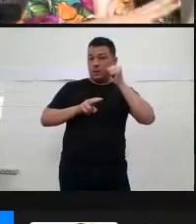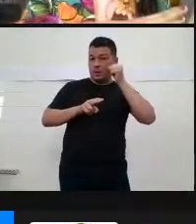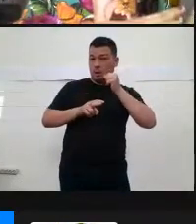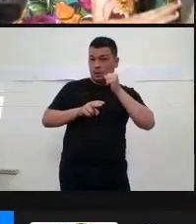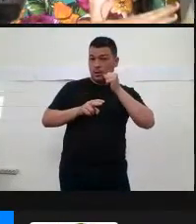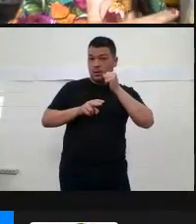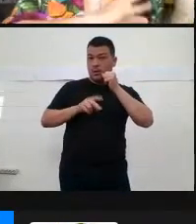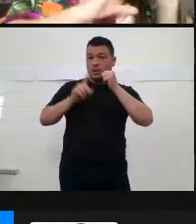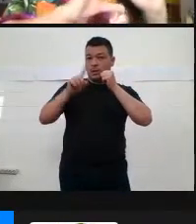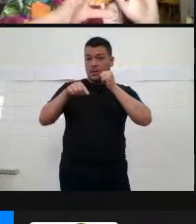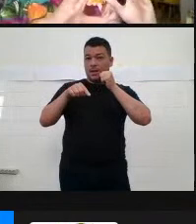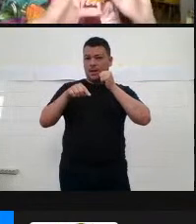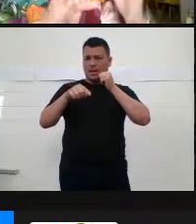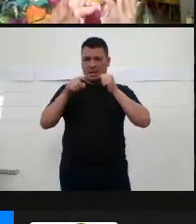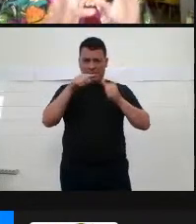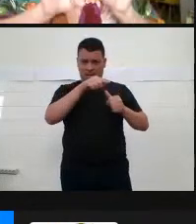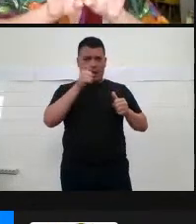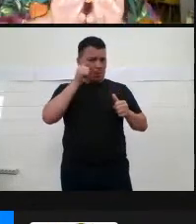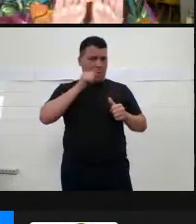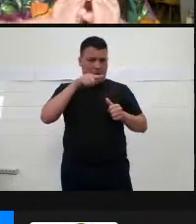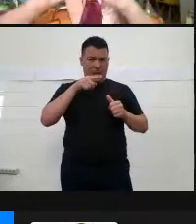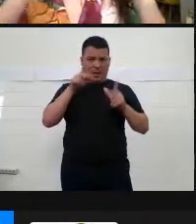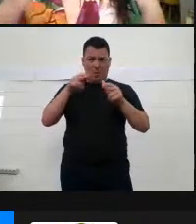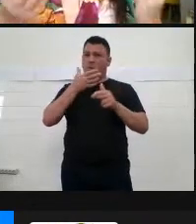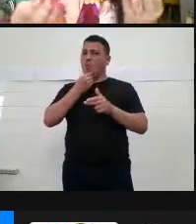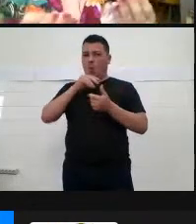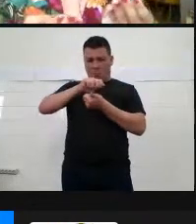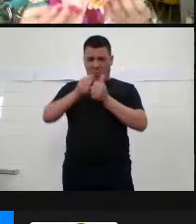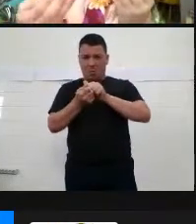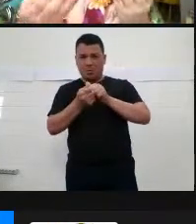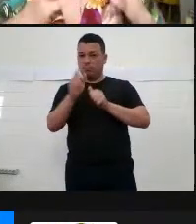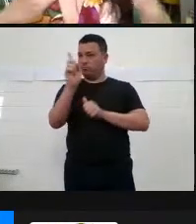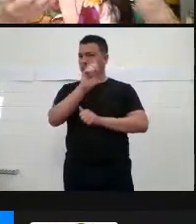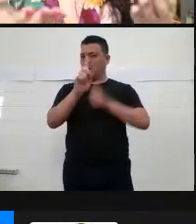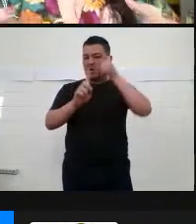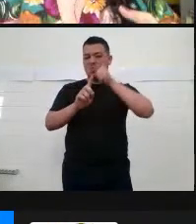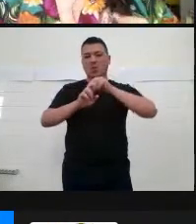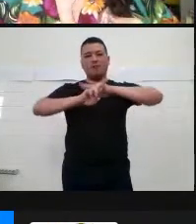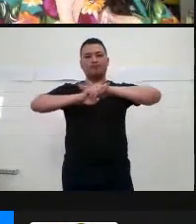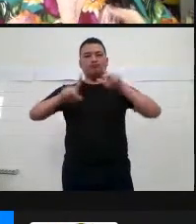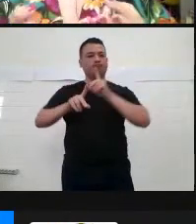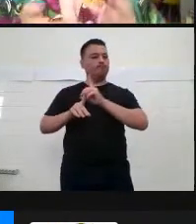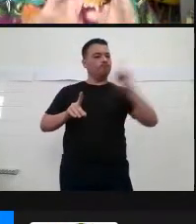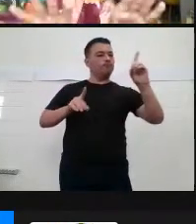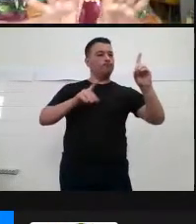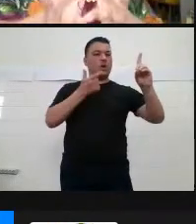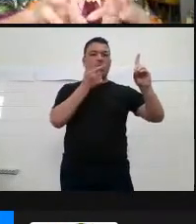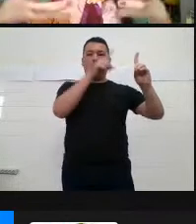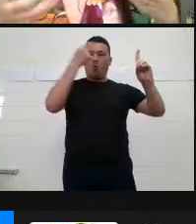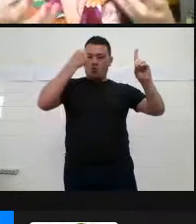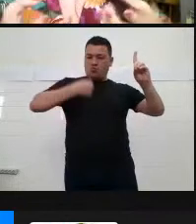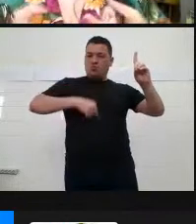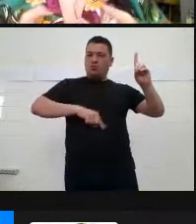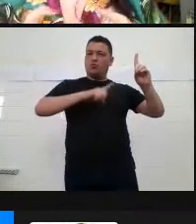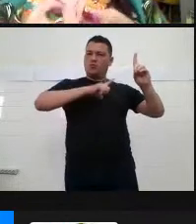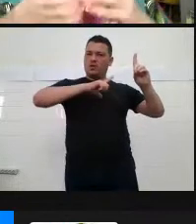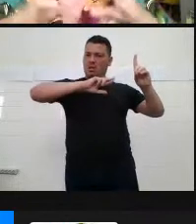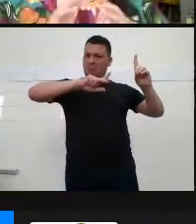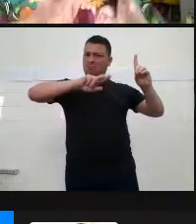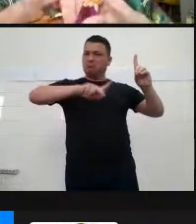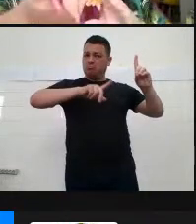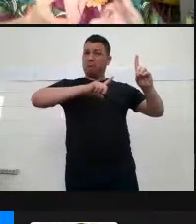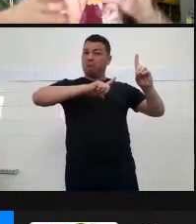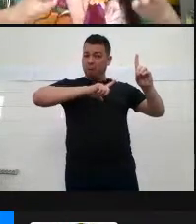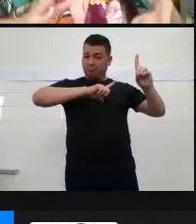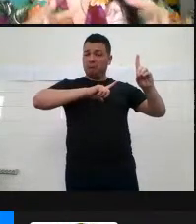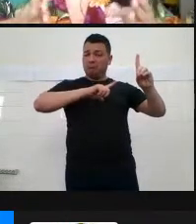às avessas para ser agora um corpo outro, cujas diferenças